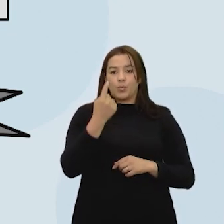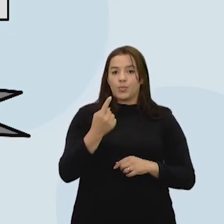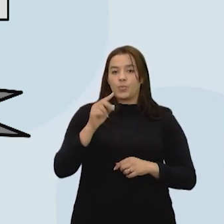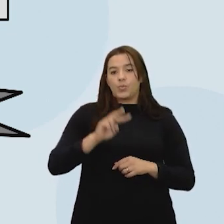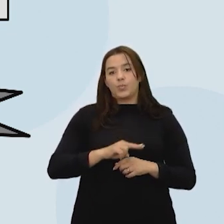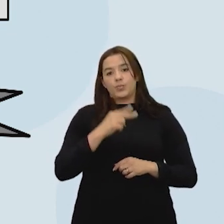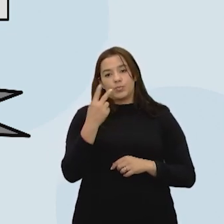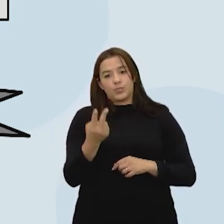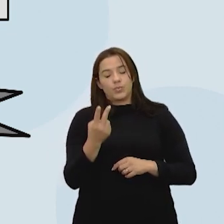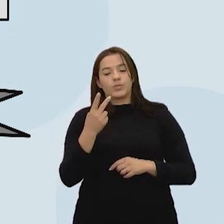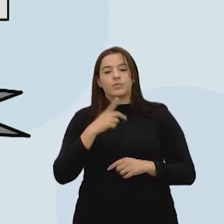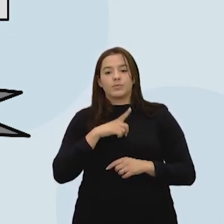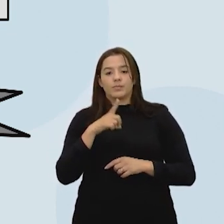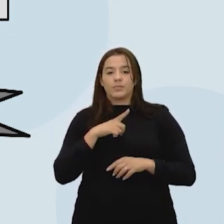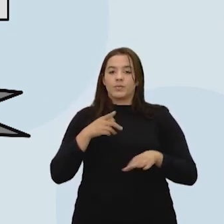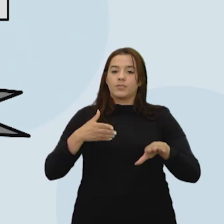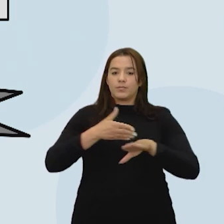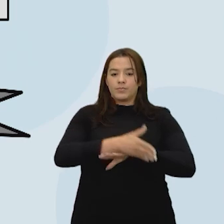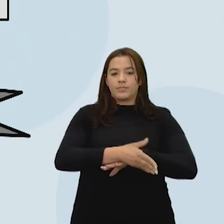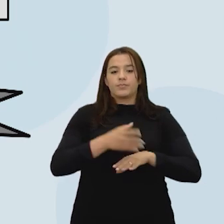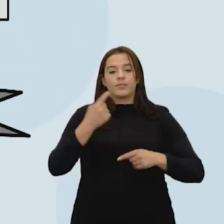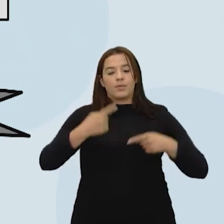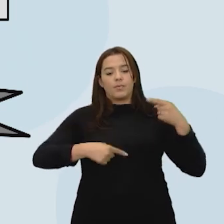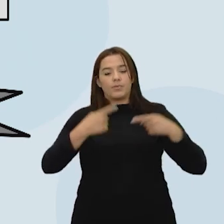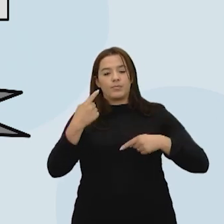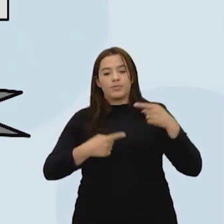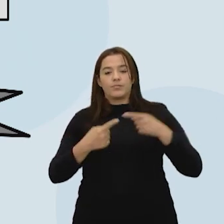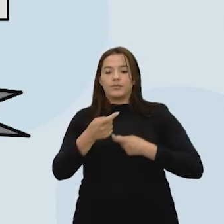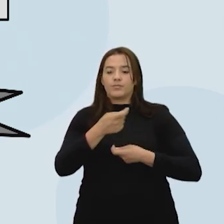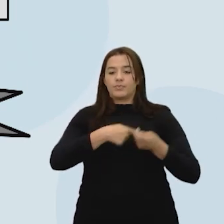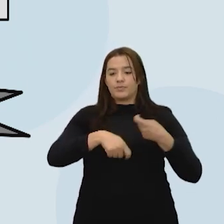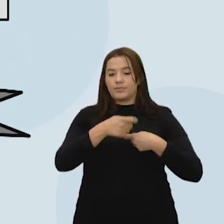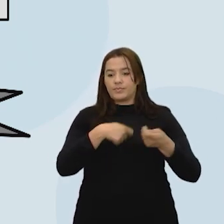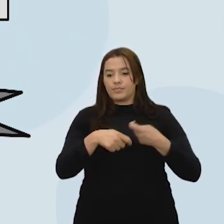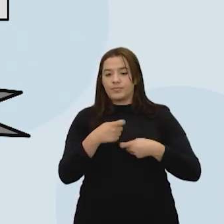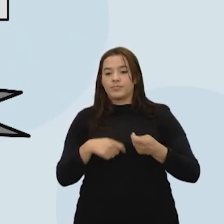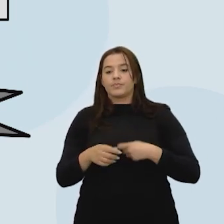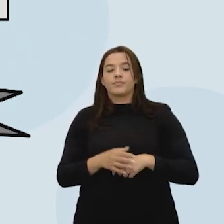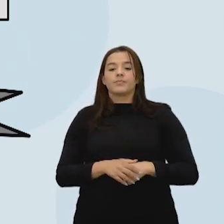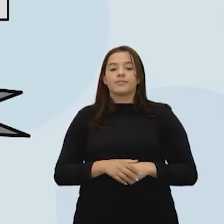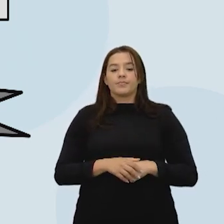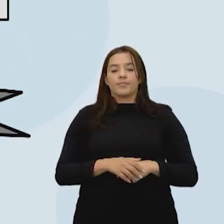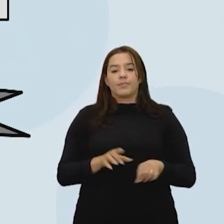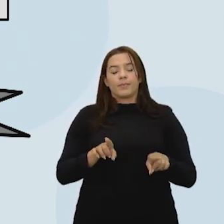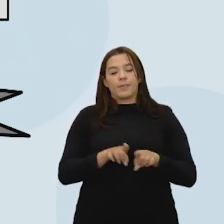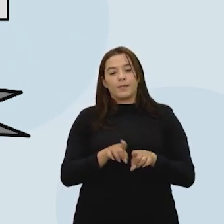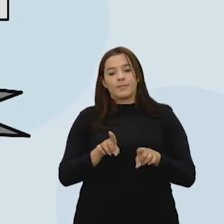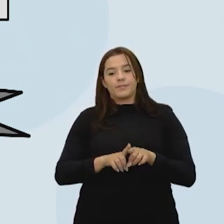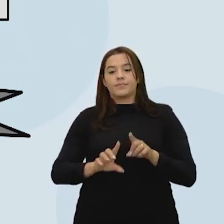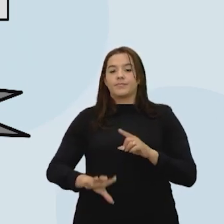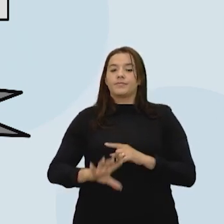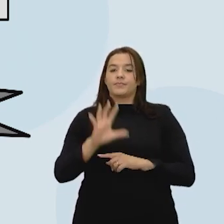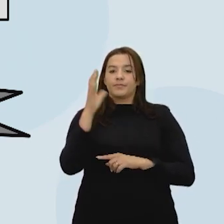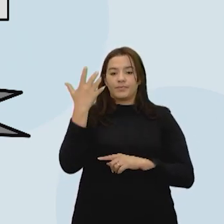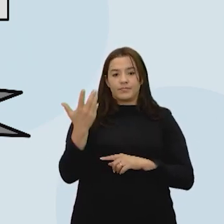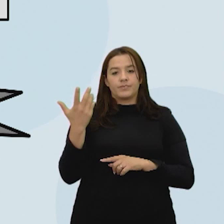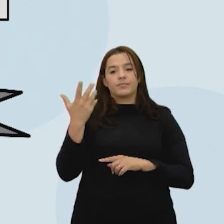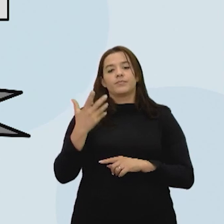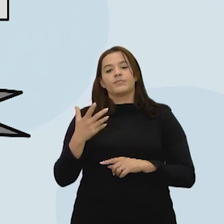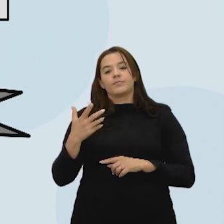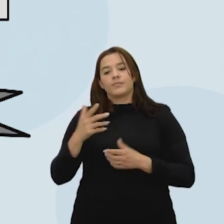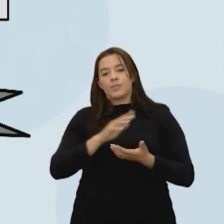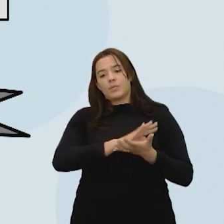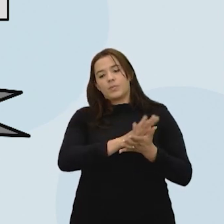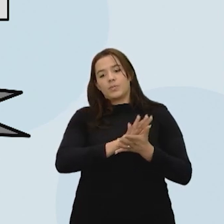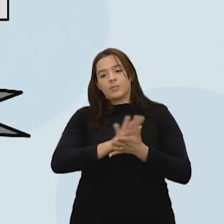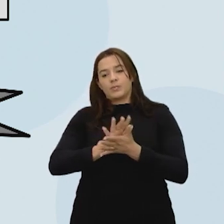de neoliberalismo interferindo na política econômica. As importações acontecem de forma